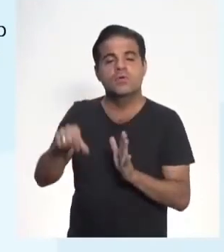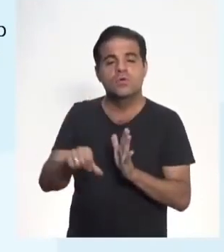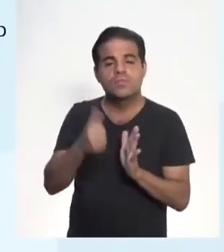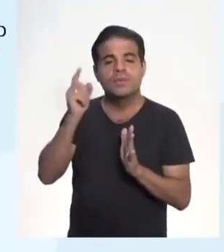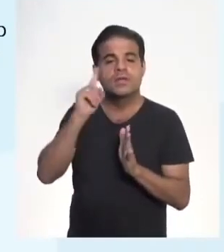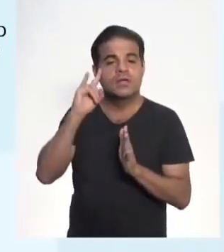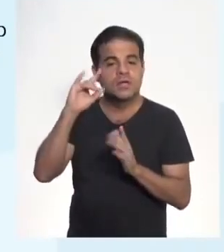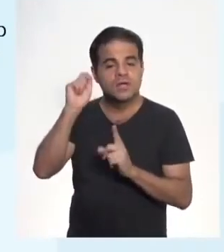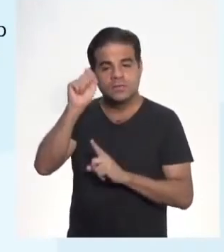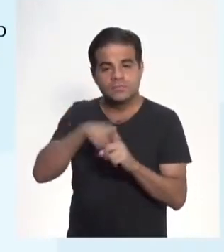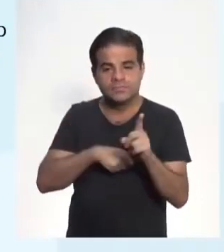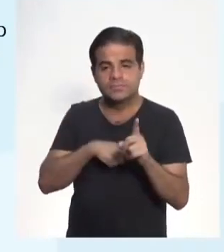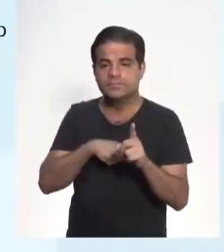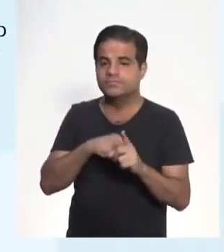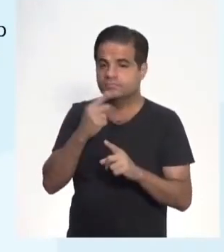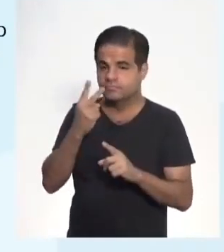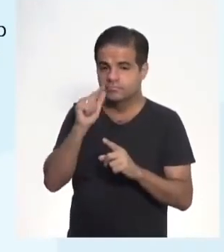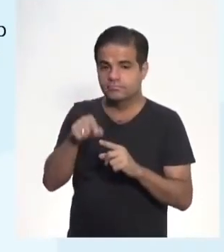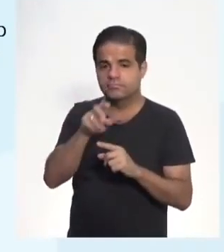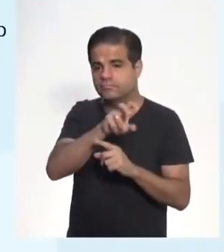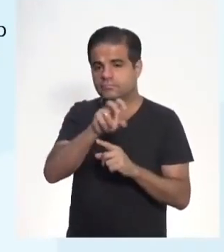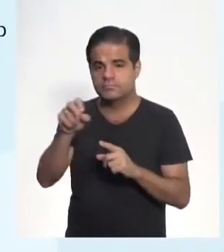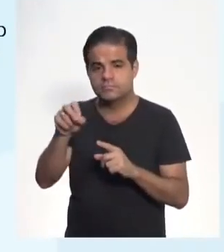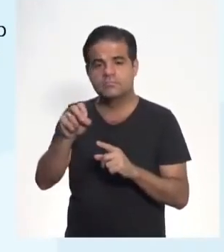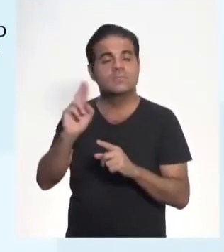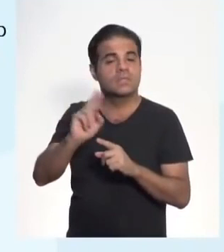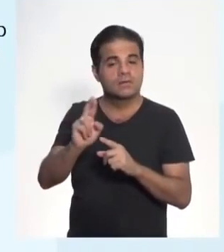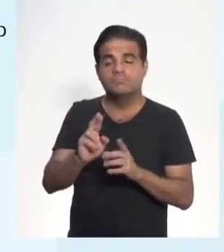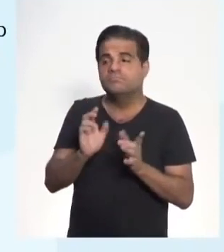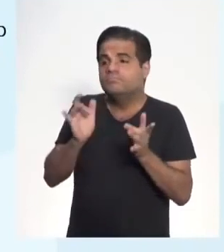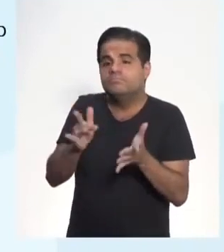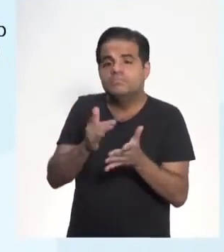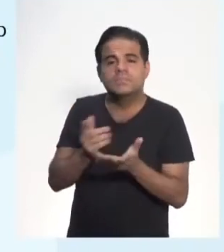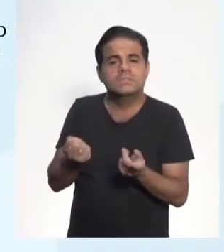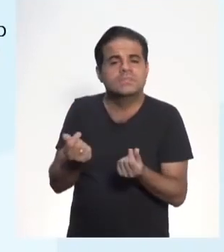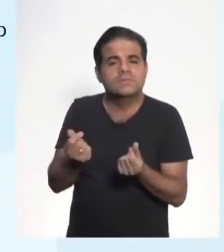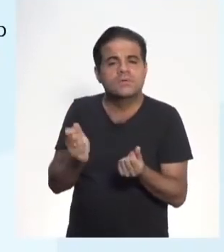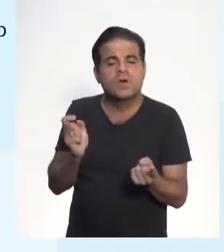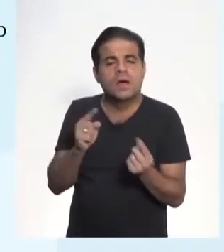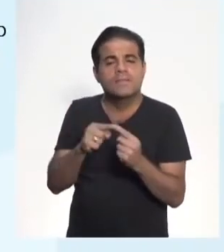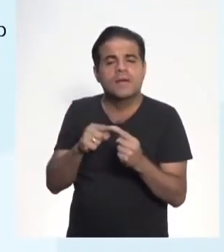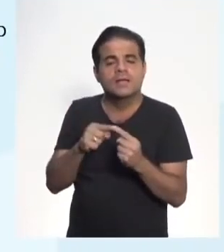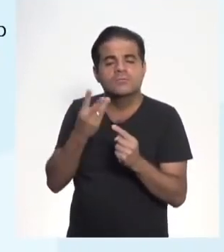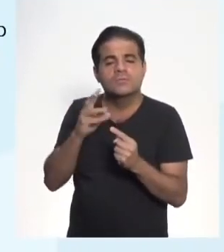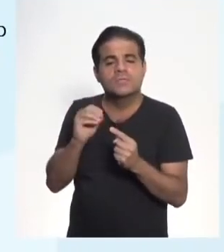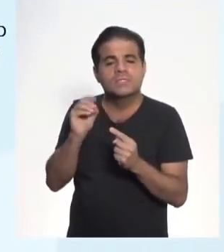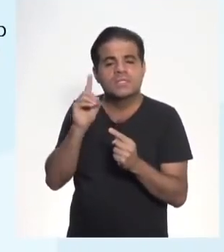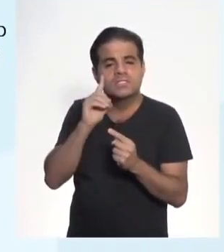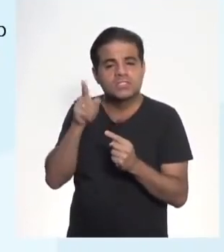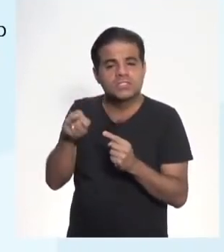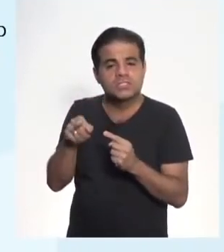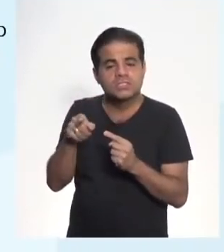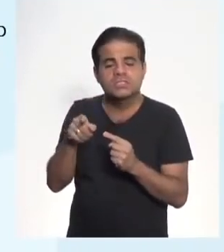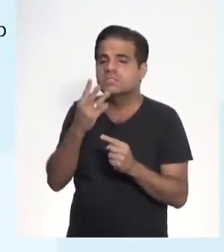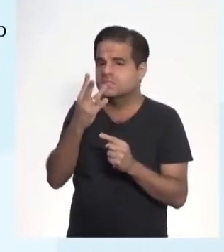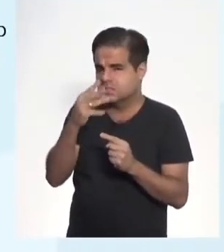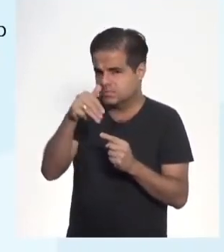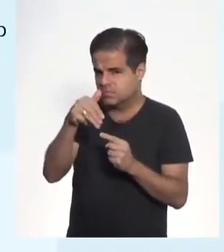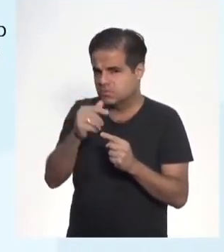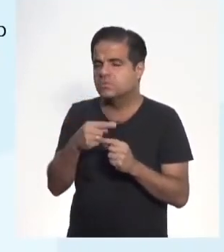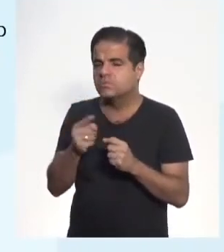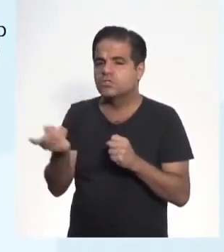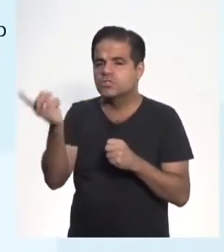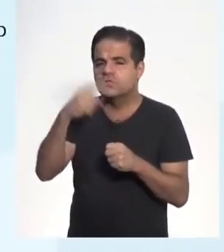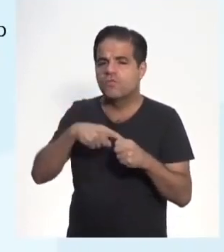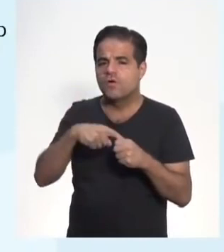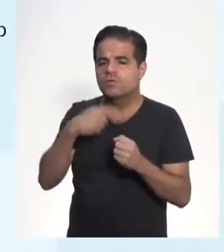do mês dos R$ 2.500, deixando esse valor aplicado por 30 dias? Mais 3 minutinhos a gente já retorna,